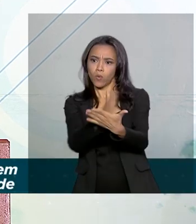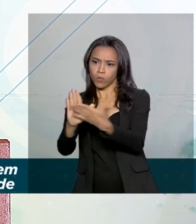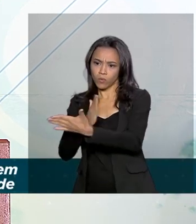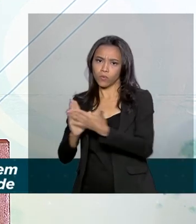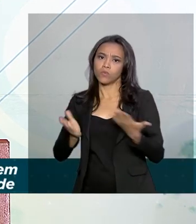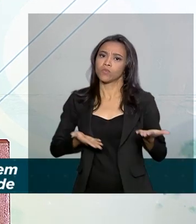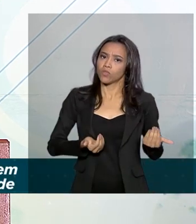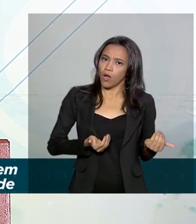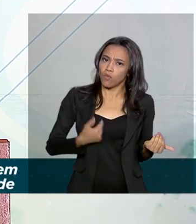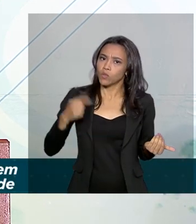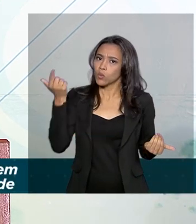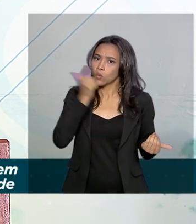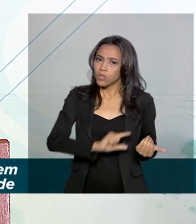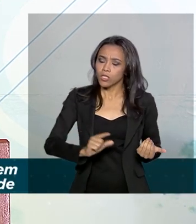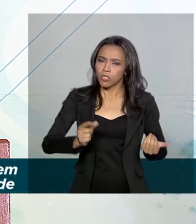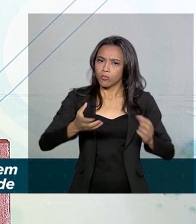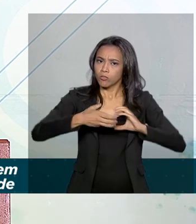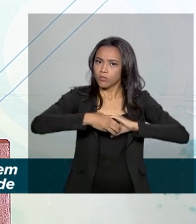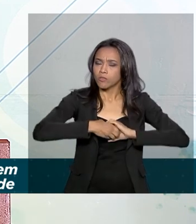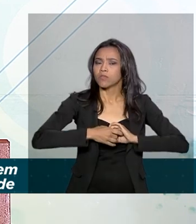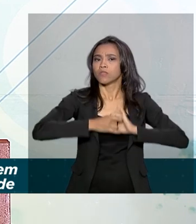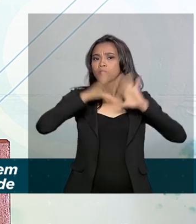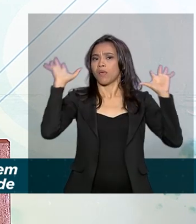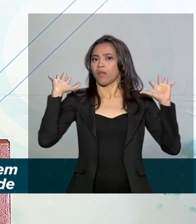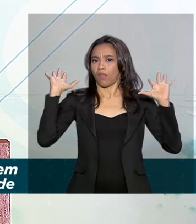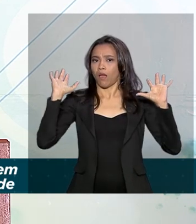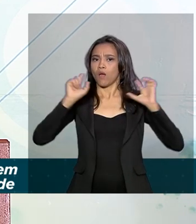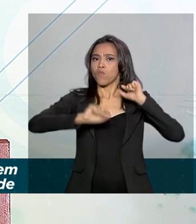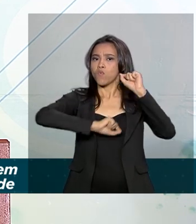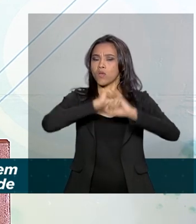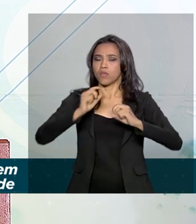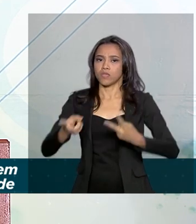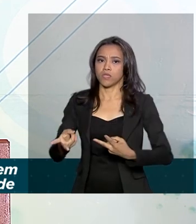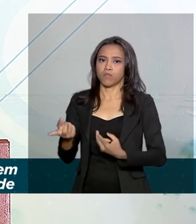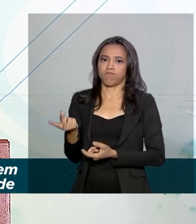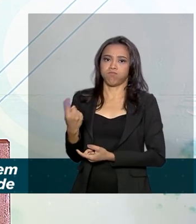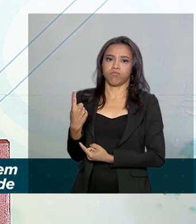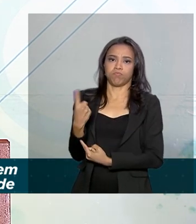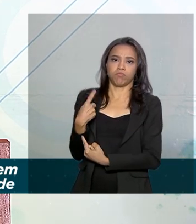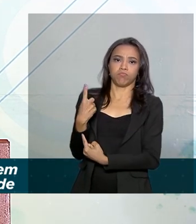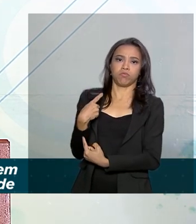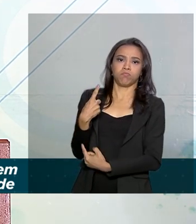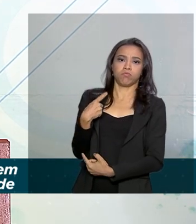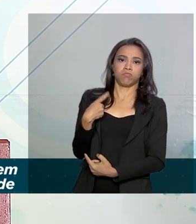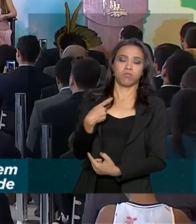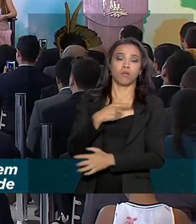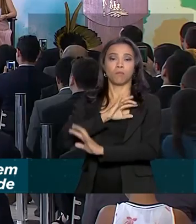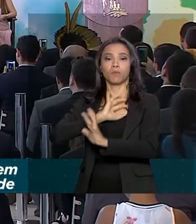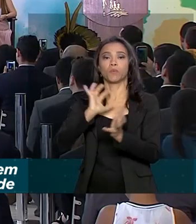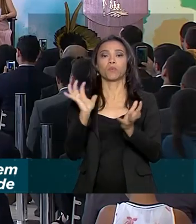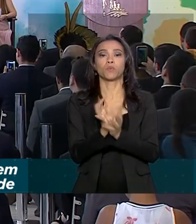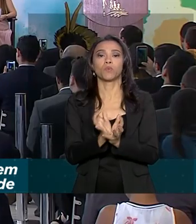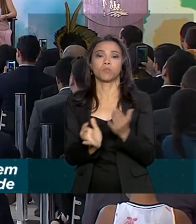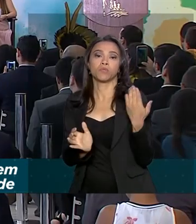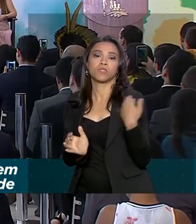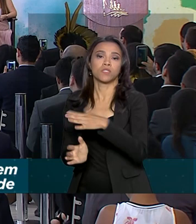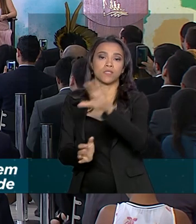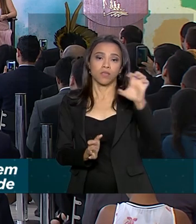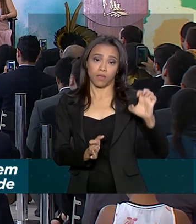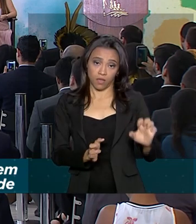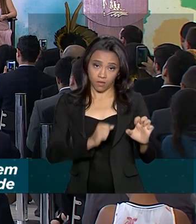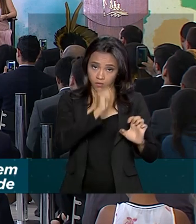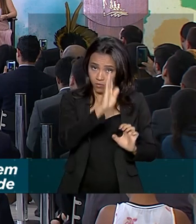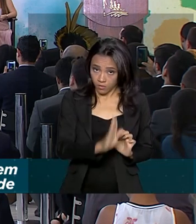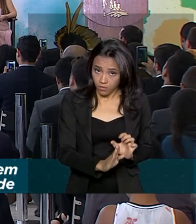conseguiram se libertar dessa cangalha imposta pela esquerda no Brasil. E o que eu